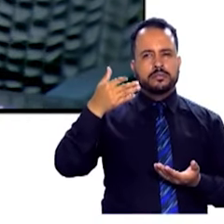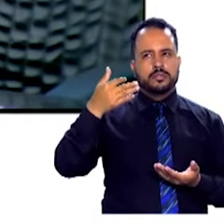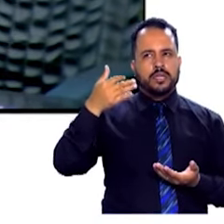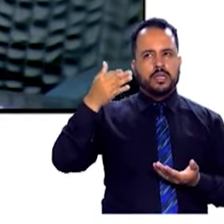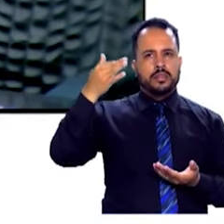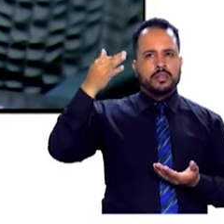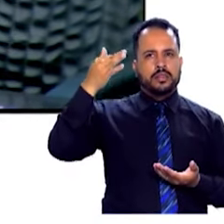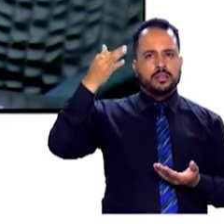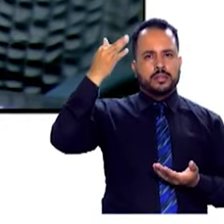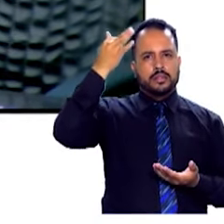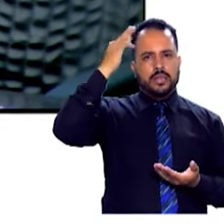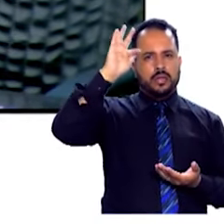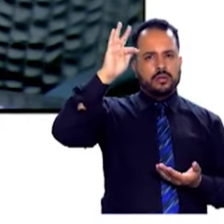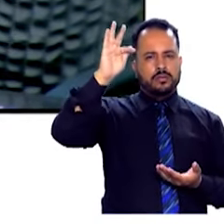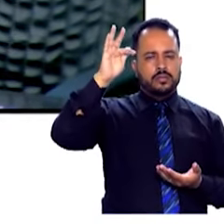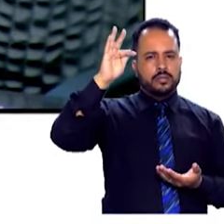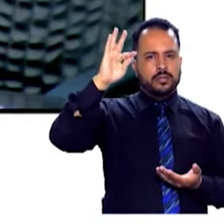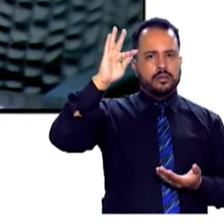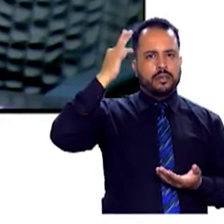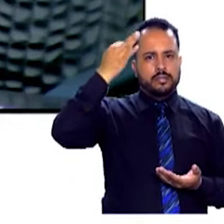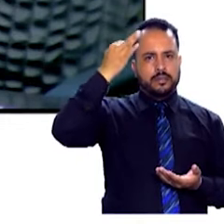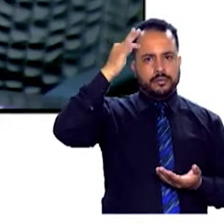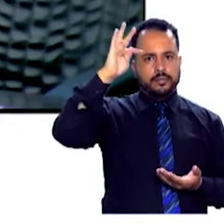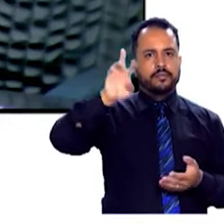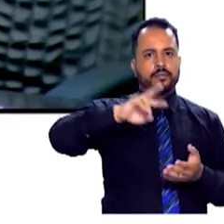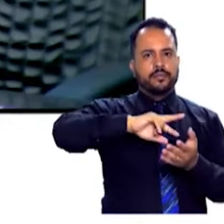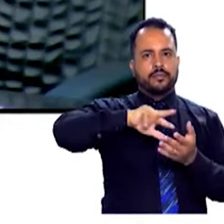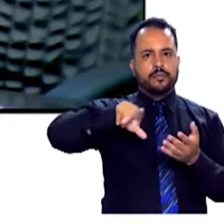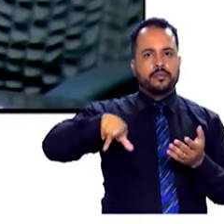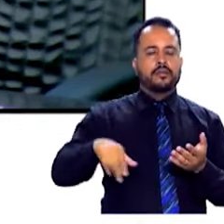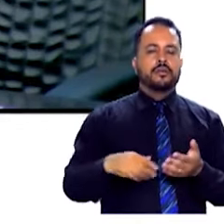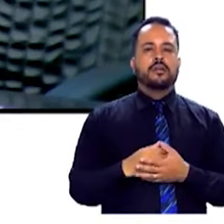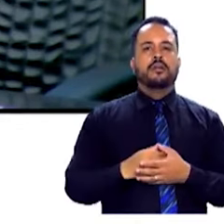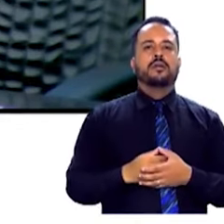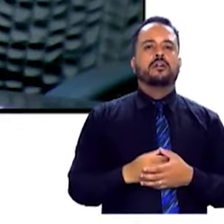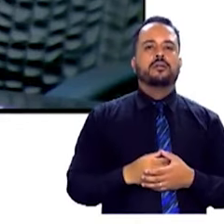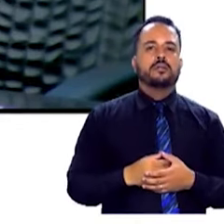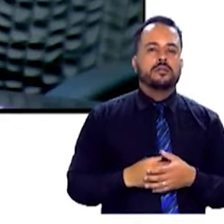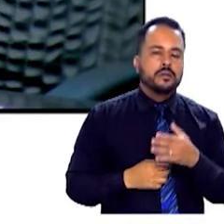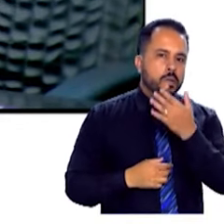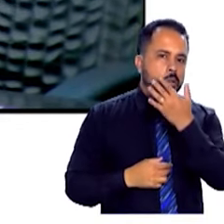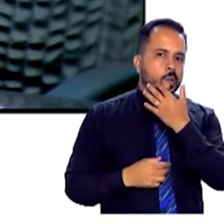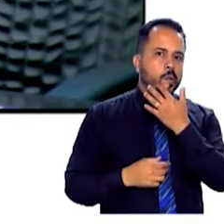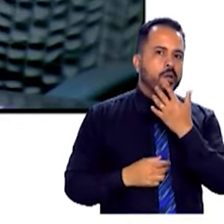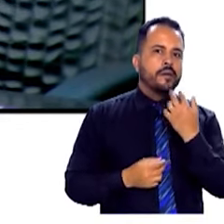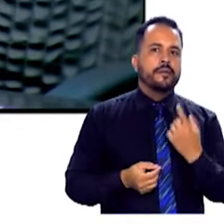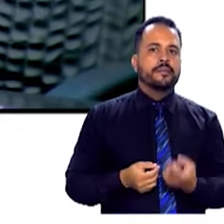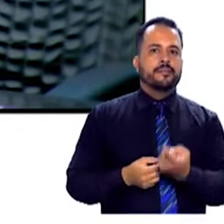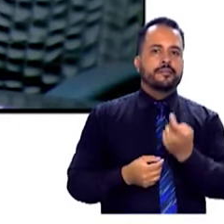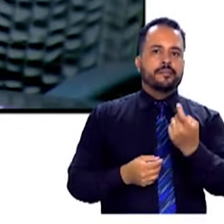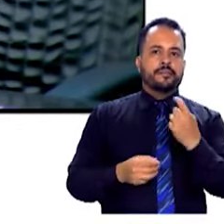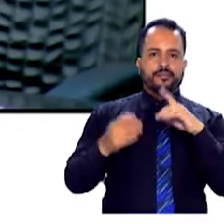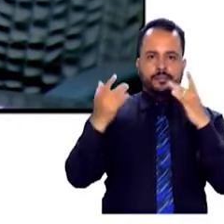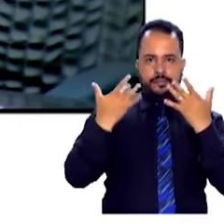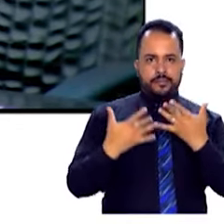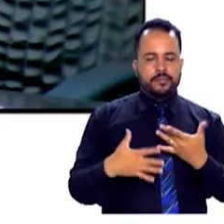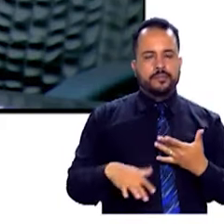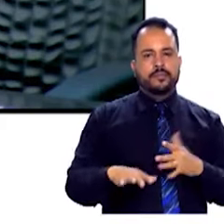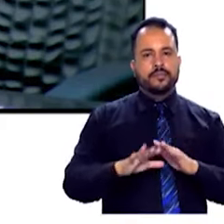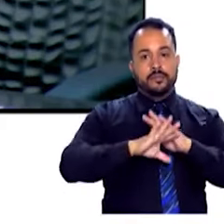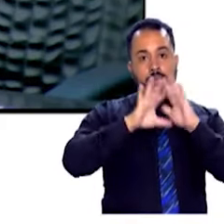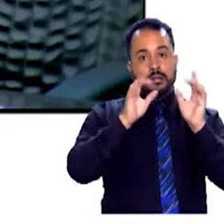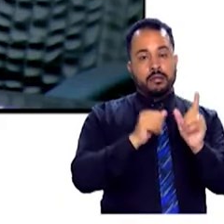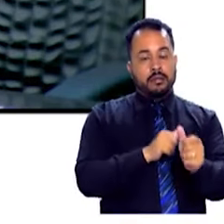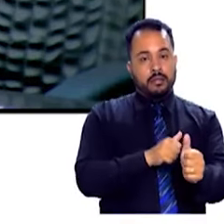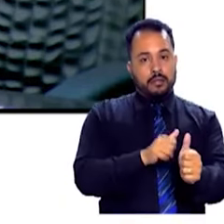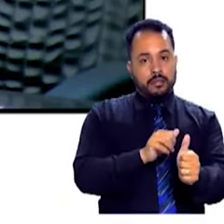discuto elas no meu livro mas eh Resumindo a a a única explicação coerente para esse quórum tão reforçado que